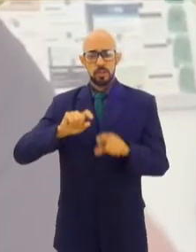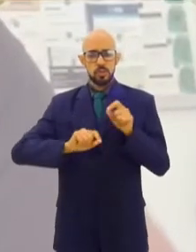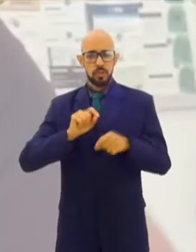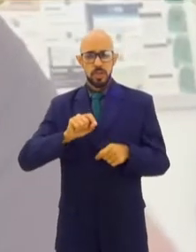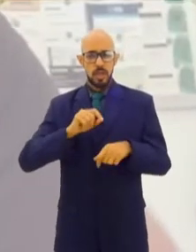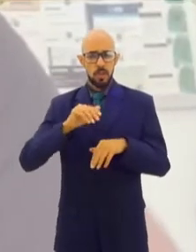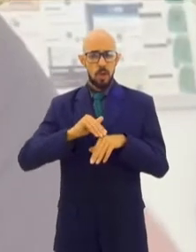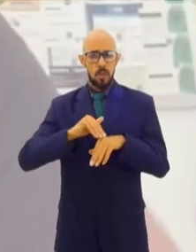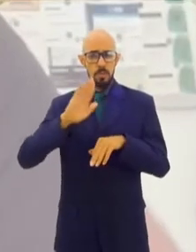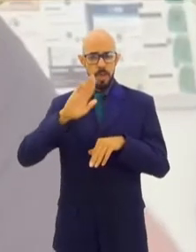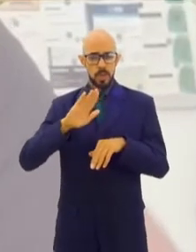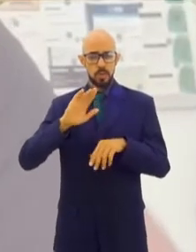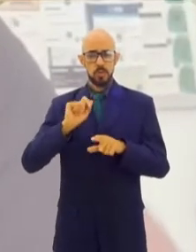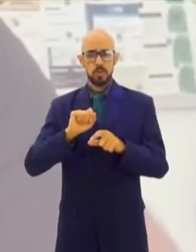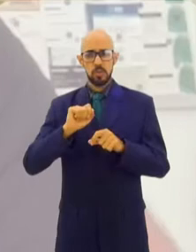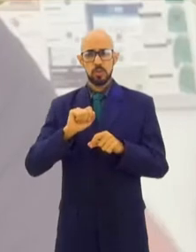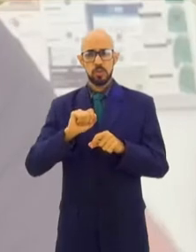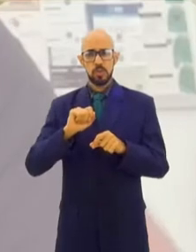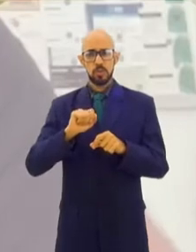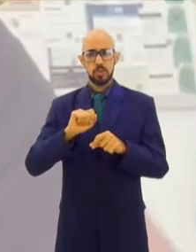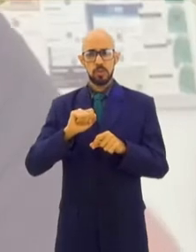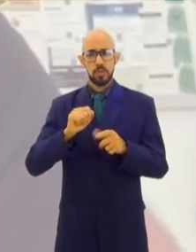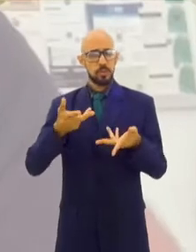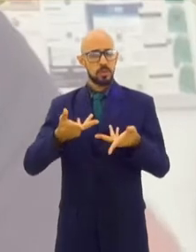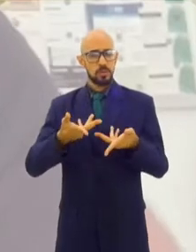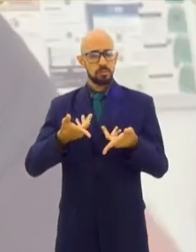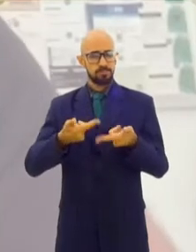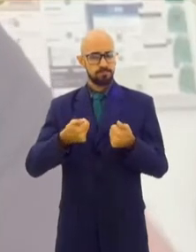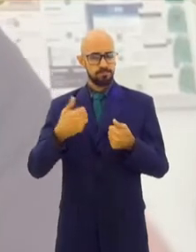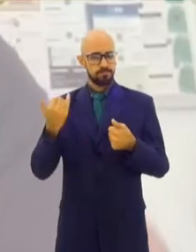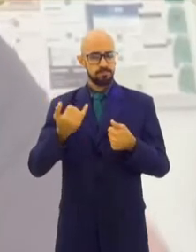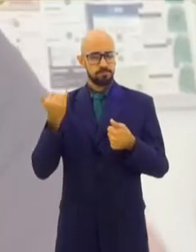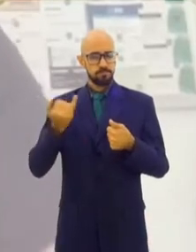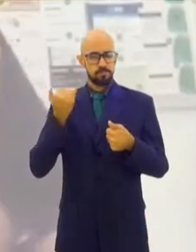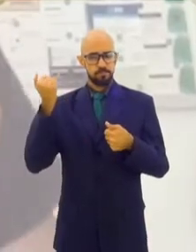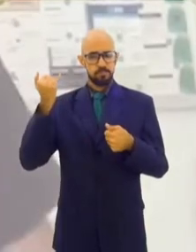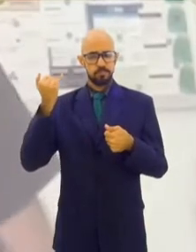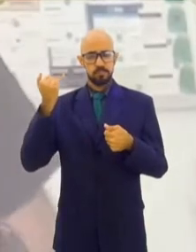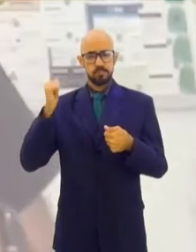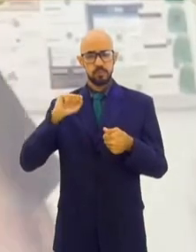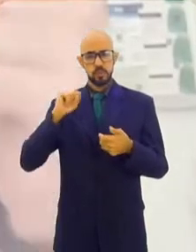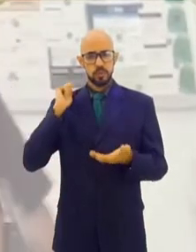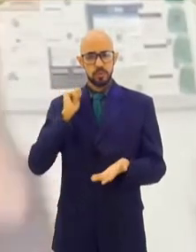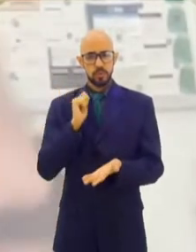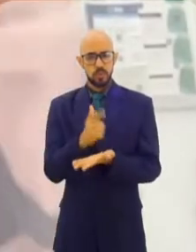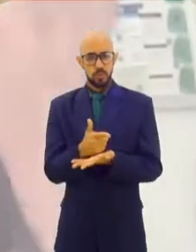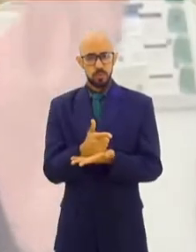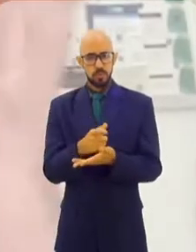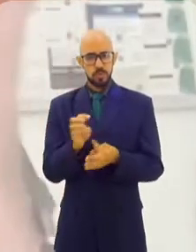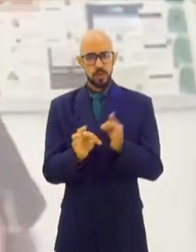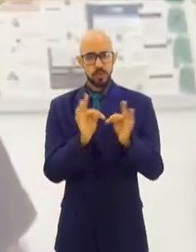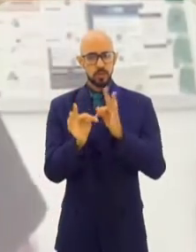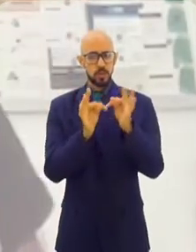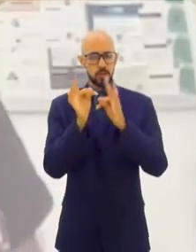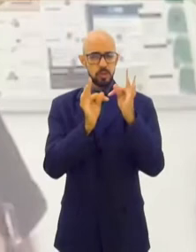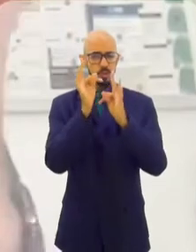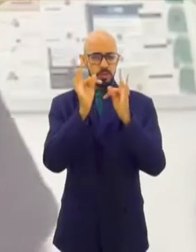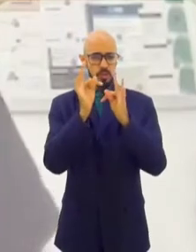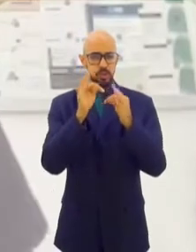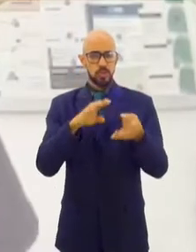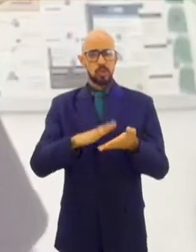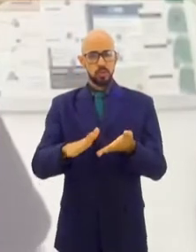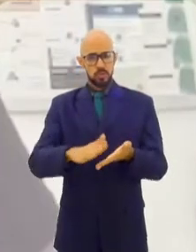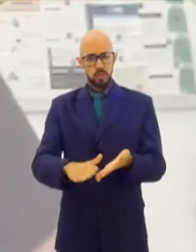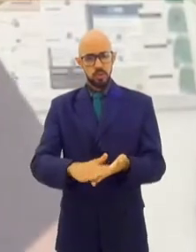um um aumento é incrível é importante do consumo e da tecnologia